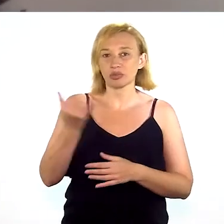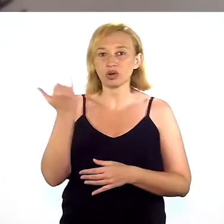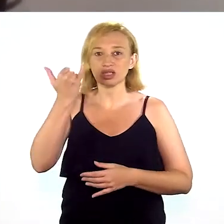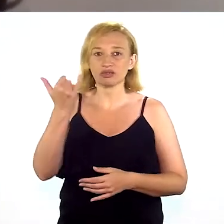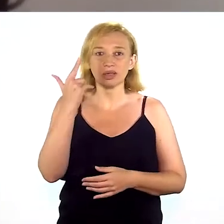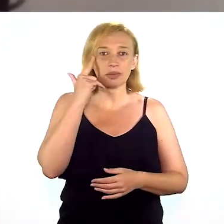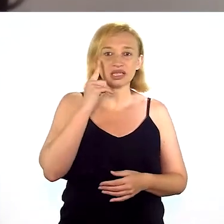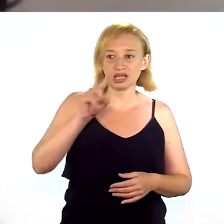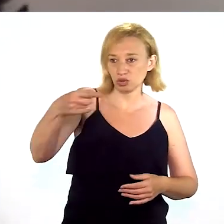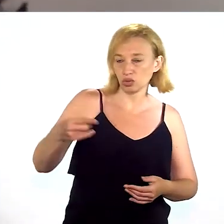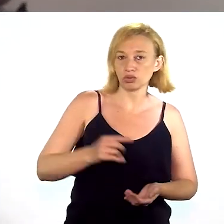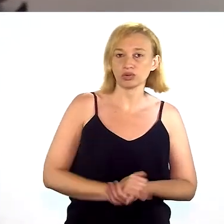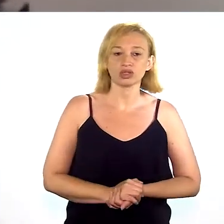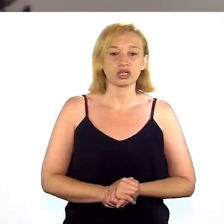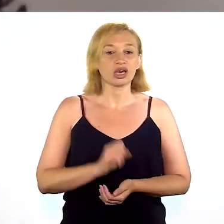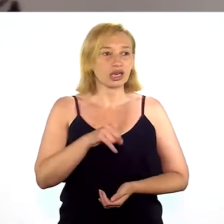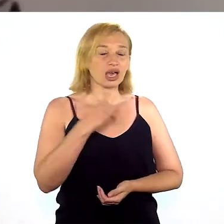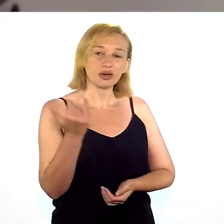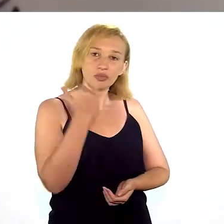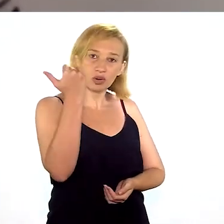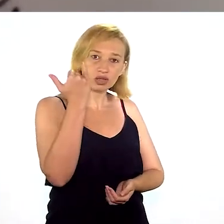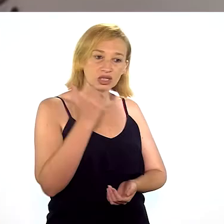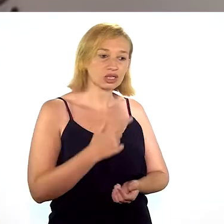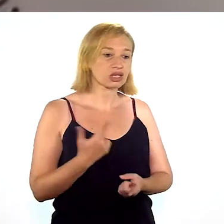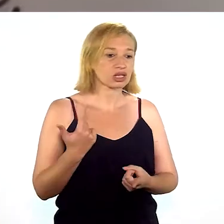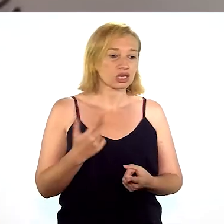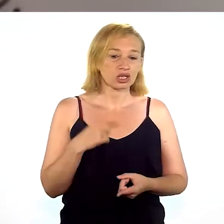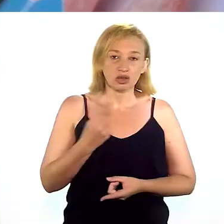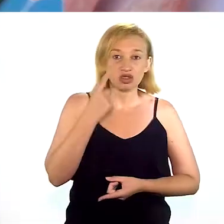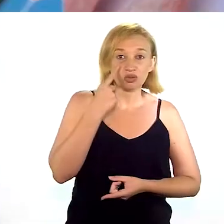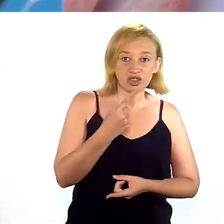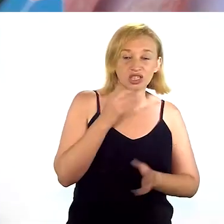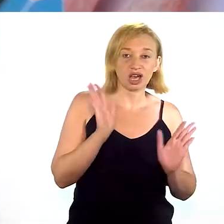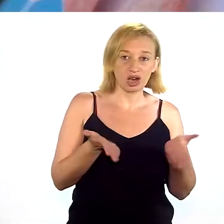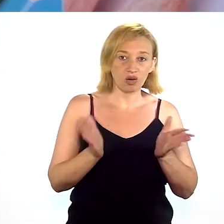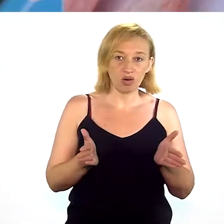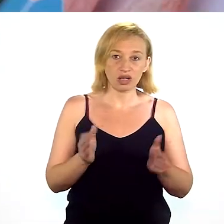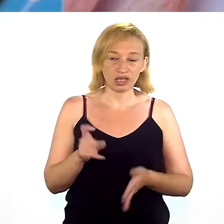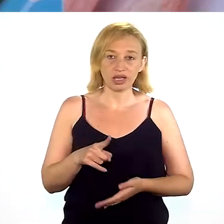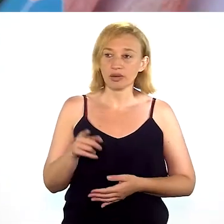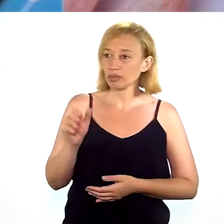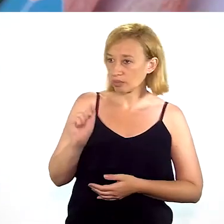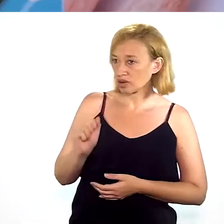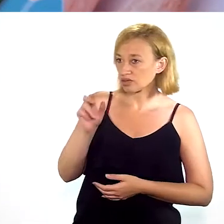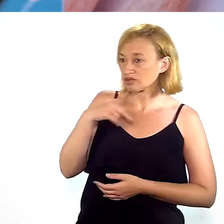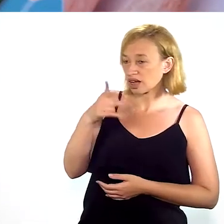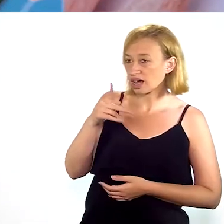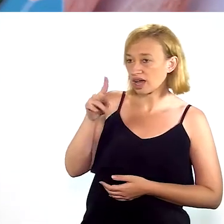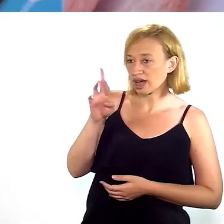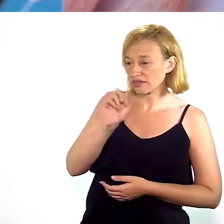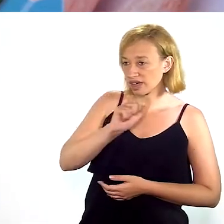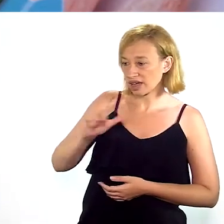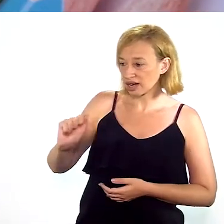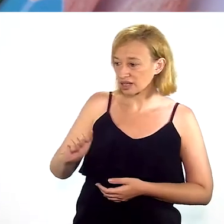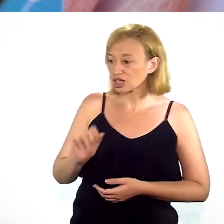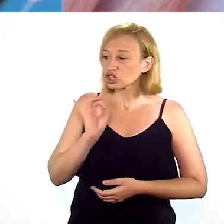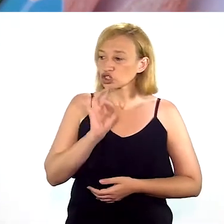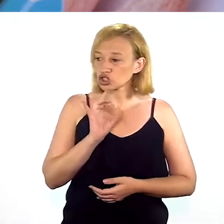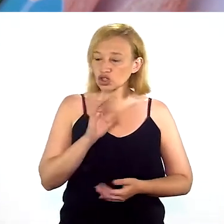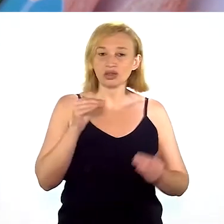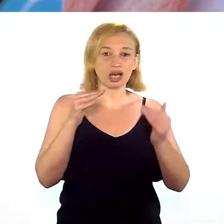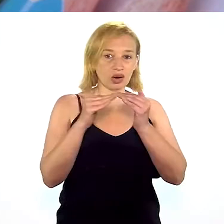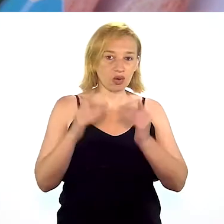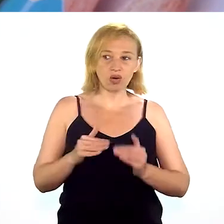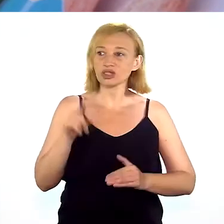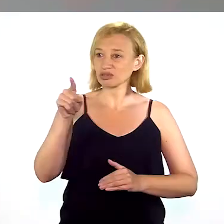nesse sentido, né? De fazer a gente pensar muito o outro. E muito importantes para o que a gente está vendo agora, né? Pode falar, Rafaela, você